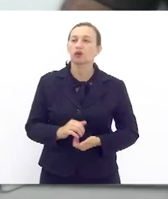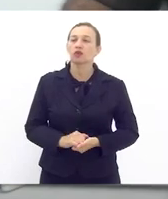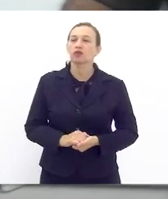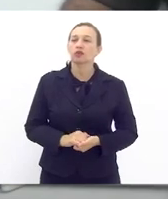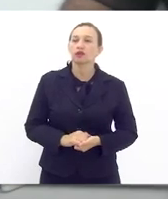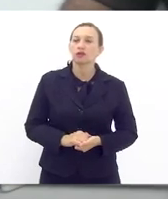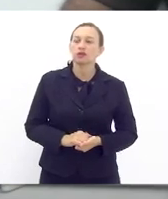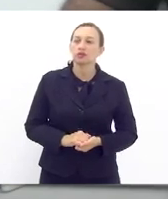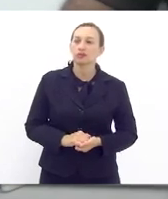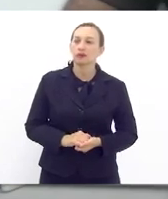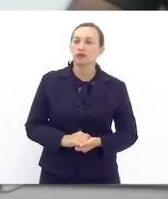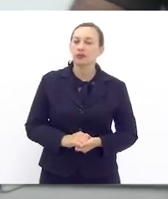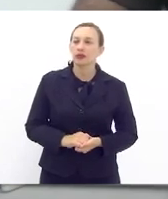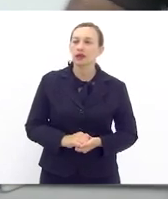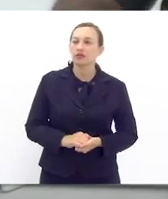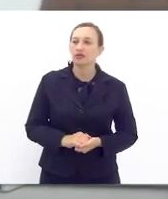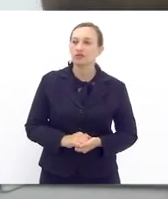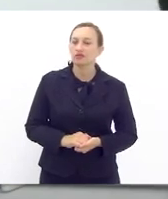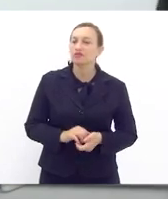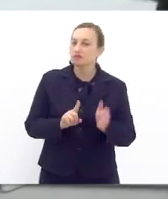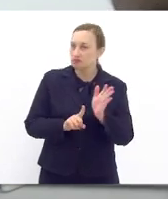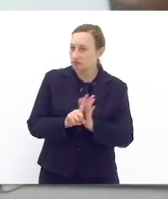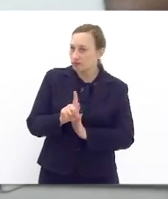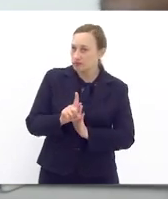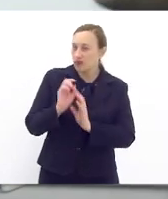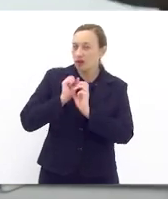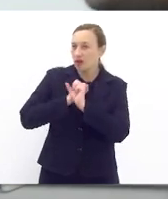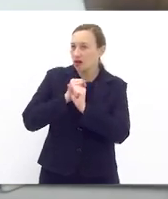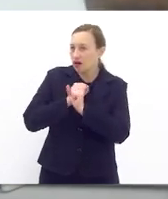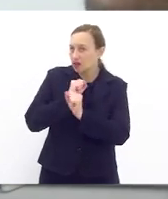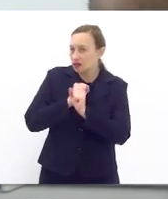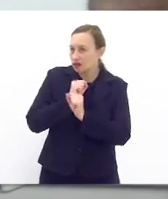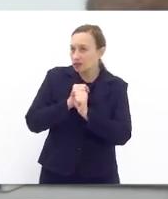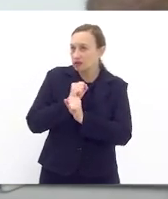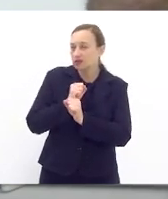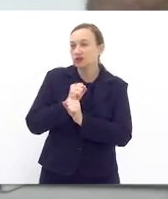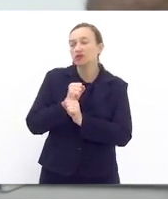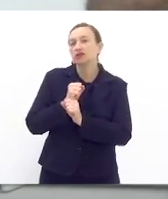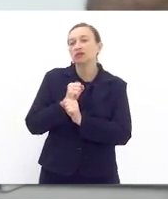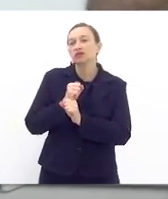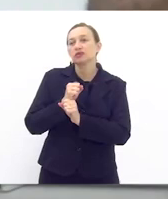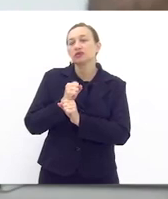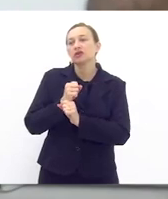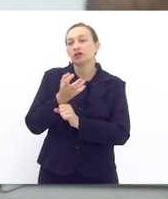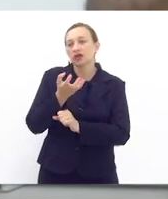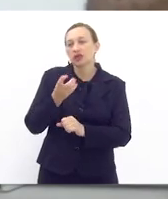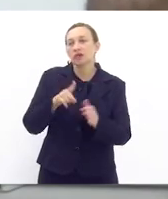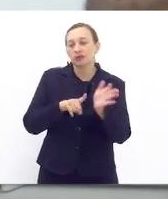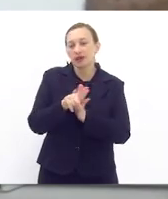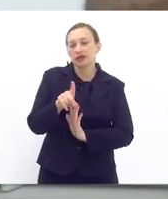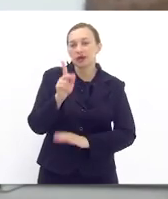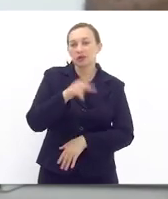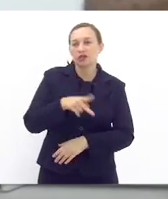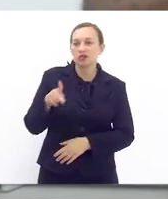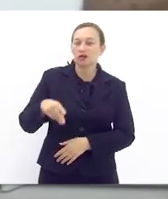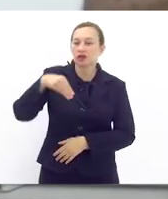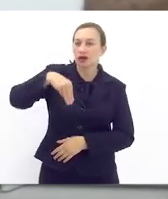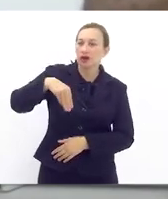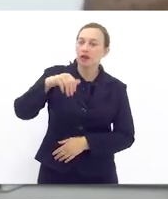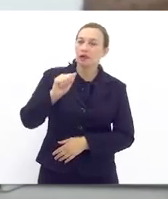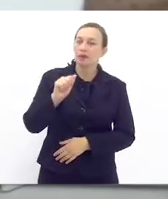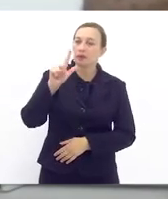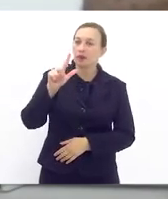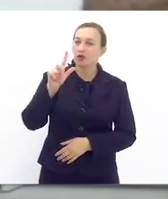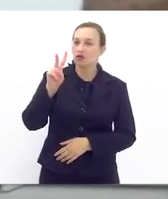e até mesmo fazer uma pergunta que há anos eu já venho postergando a professora Malvina tutzmann também é um deputado